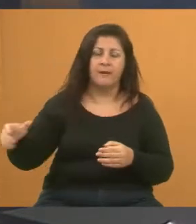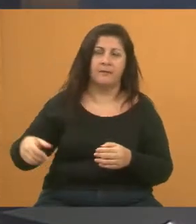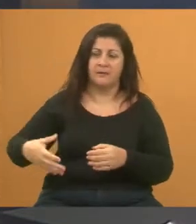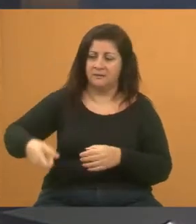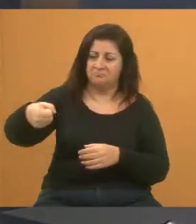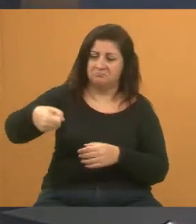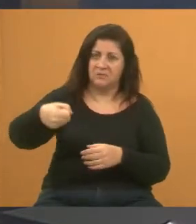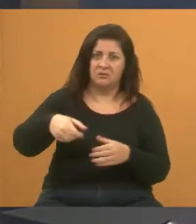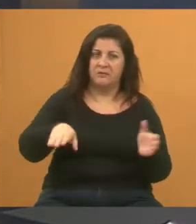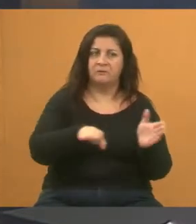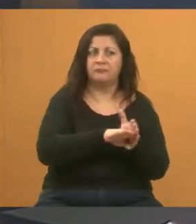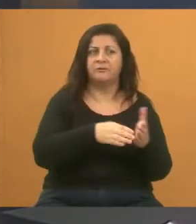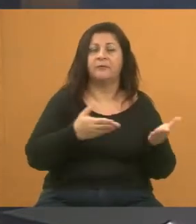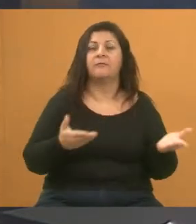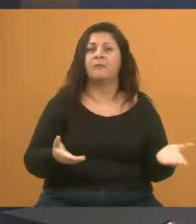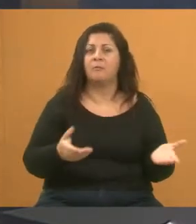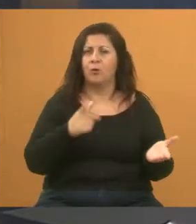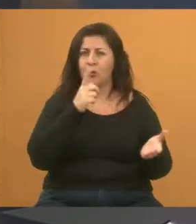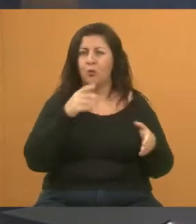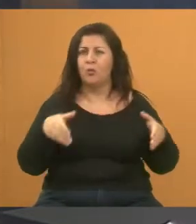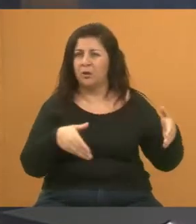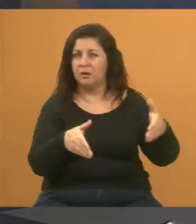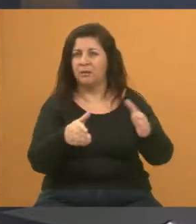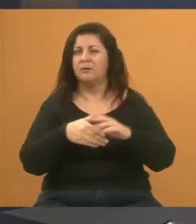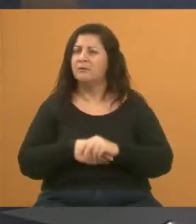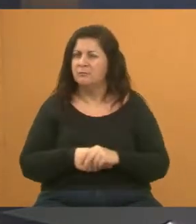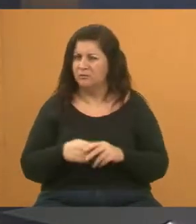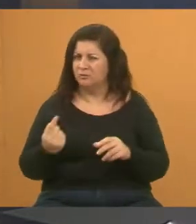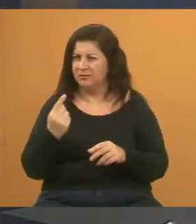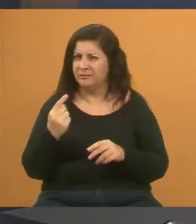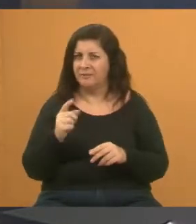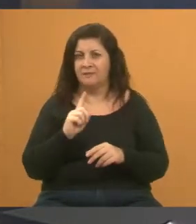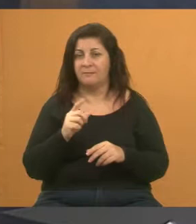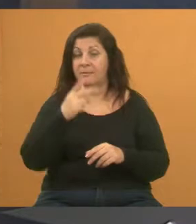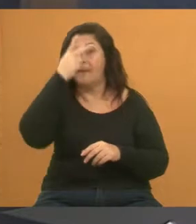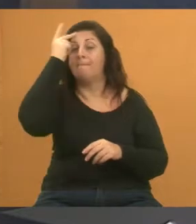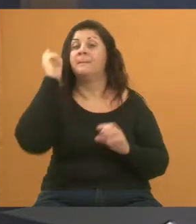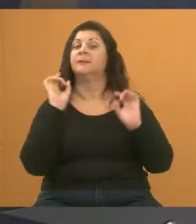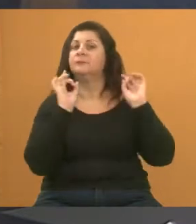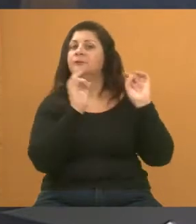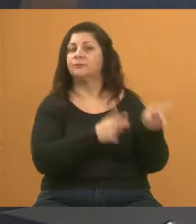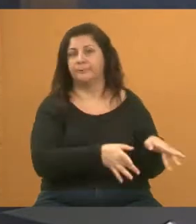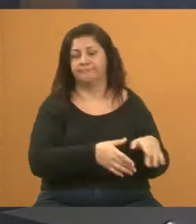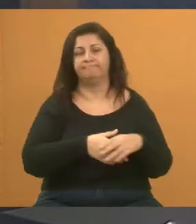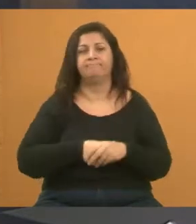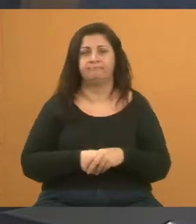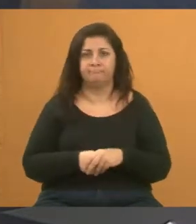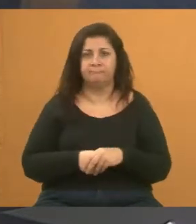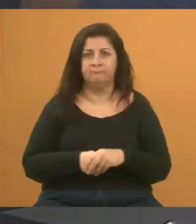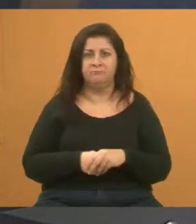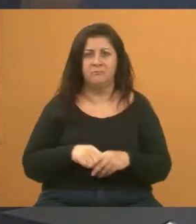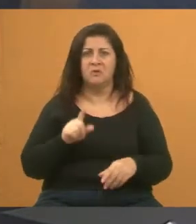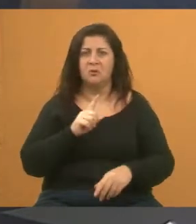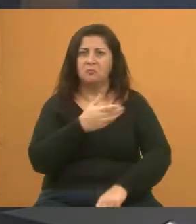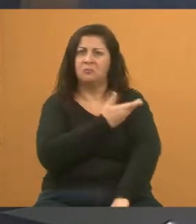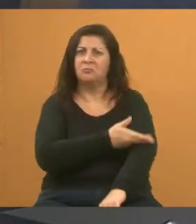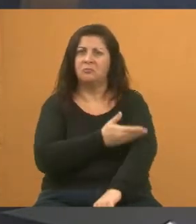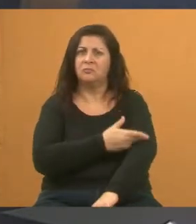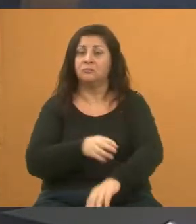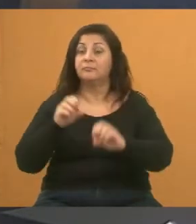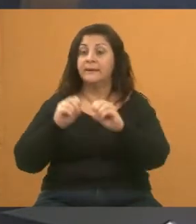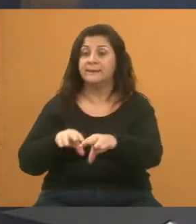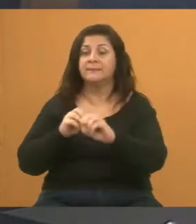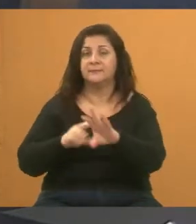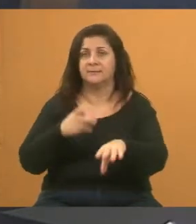não chegam assim no Rio Paraíba por conta própria, alguém está jogando, né? E a gente não costuma trabalhar a consciência